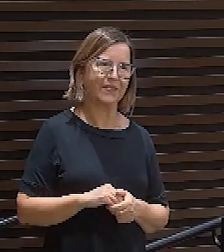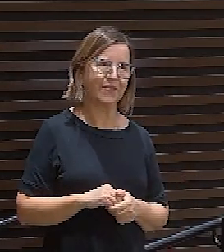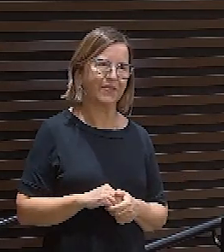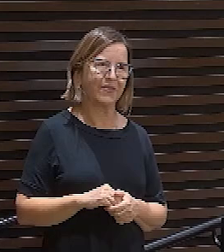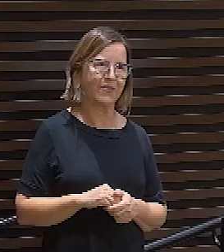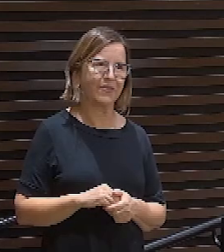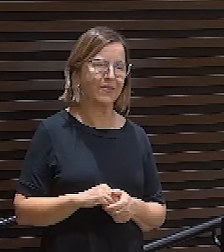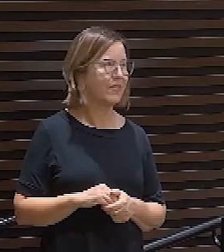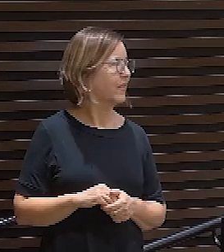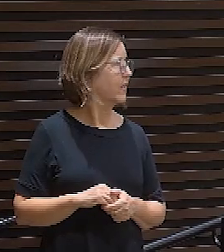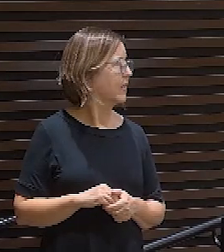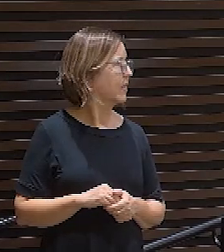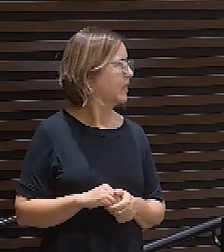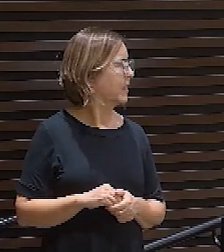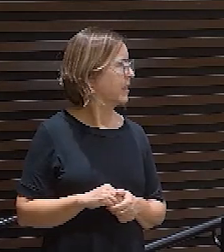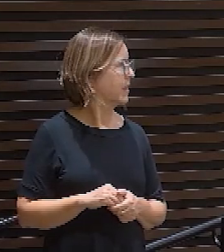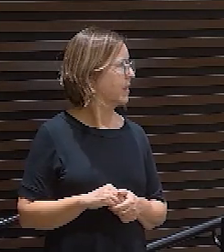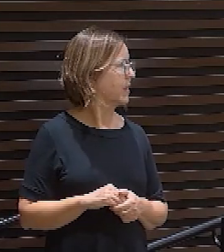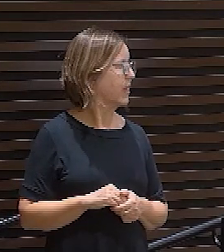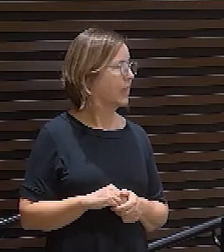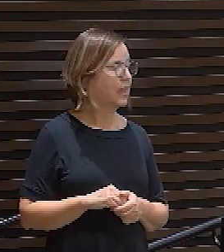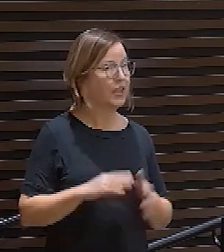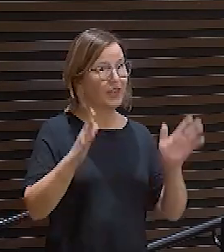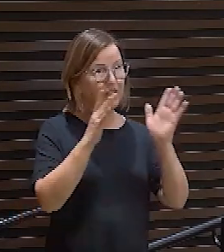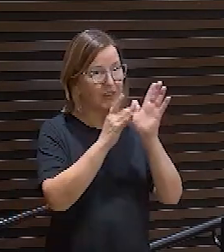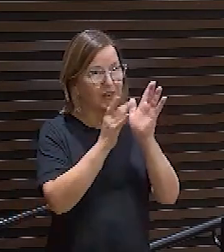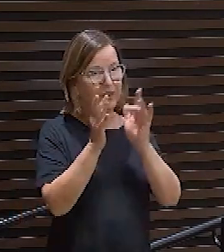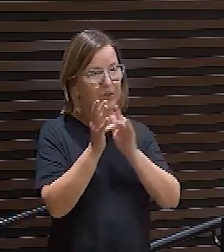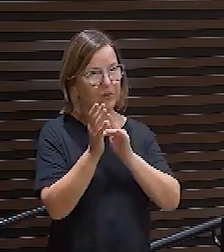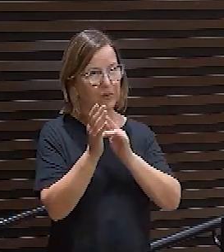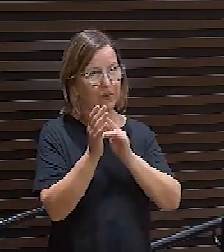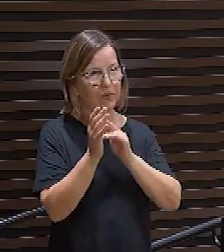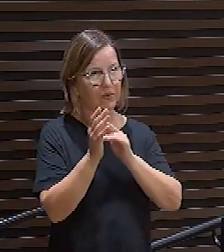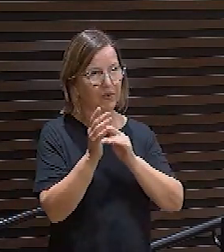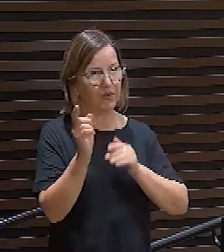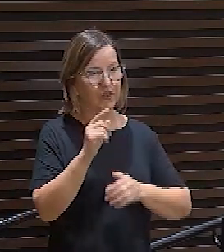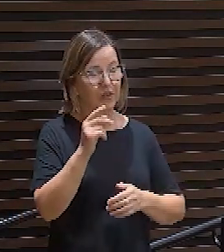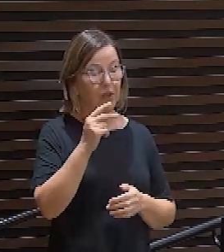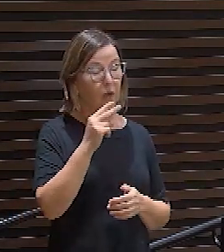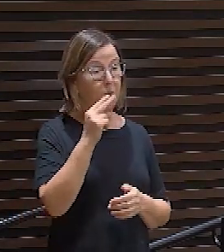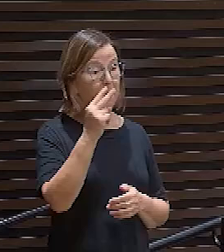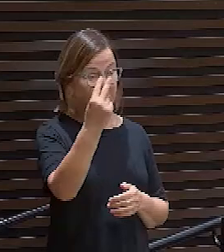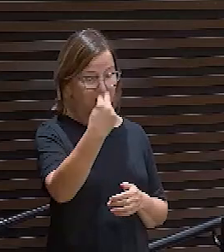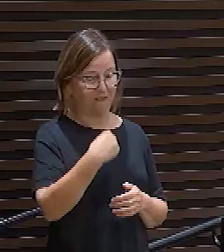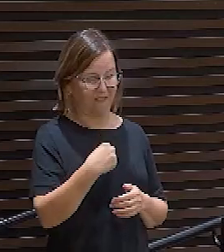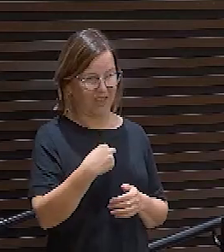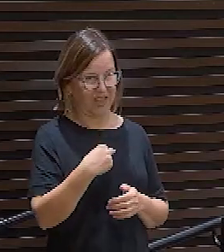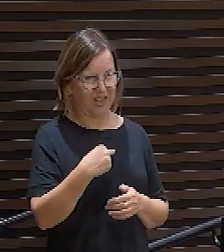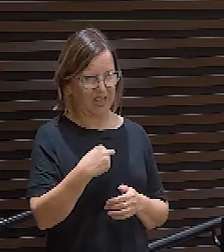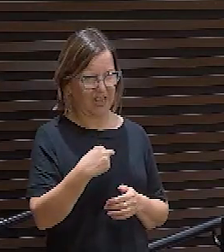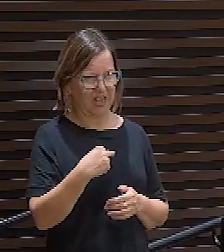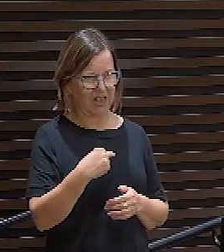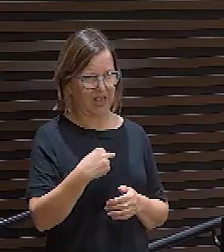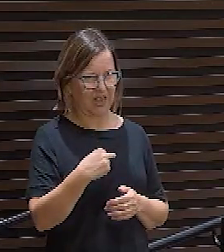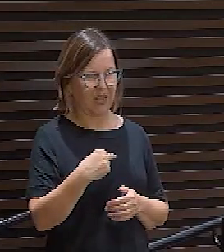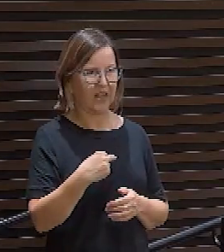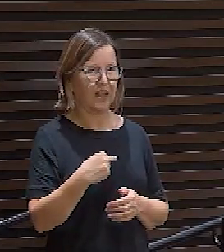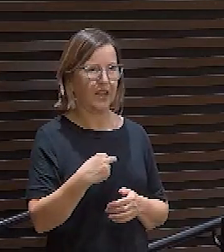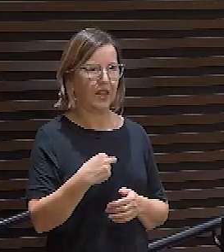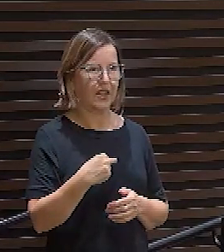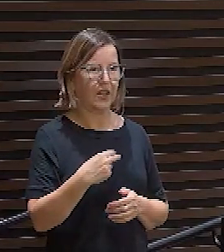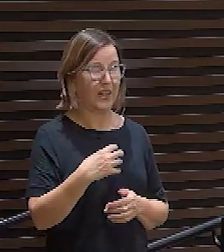não olha para mim, Bruno, uma massa corrupta, e fala: